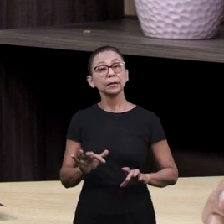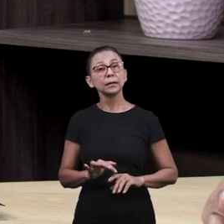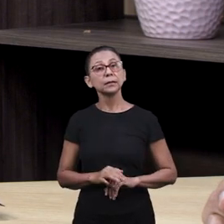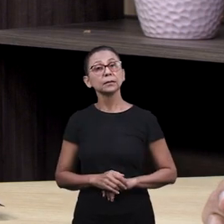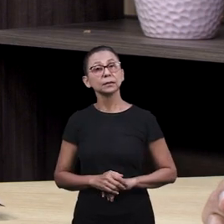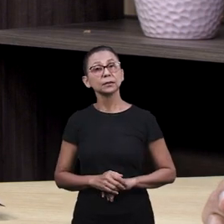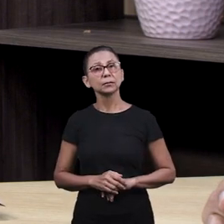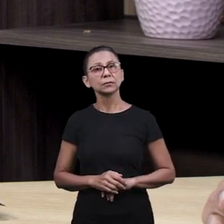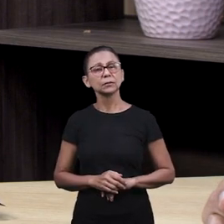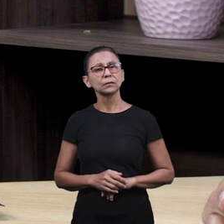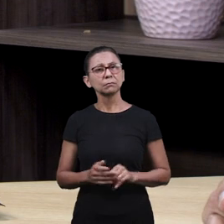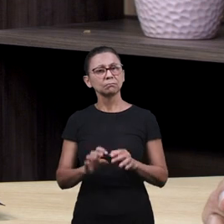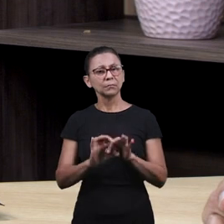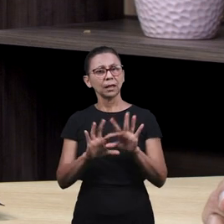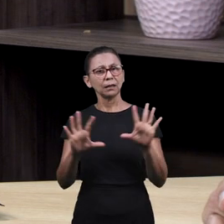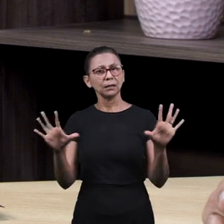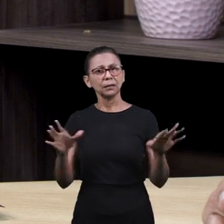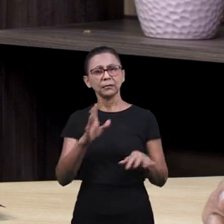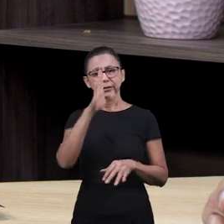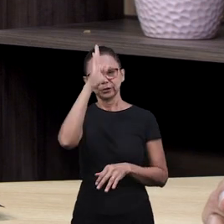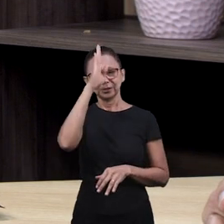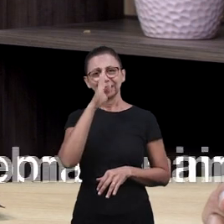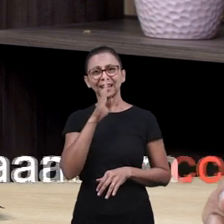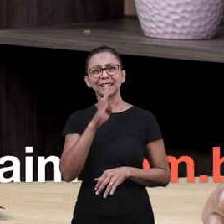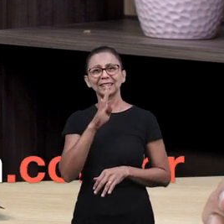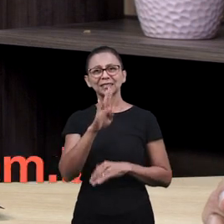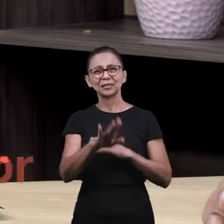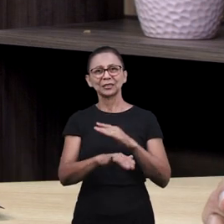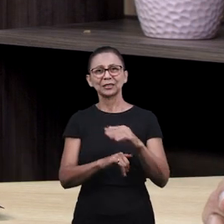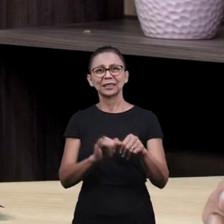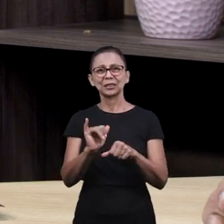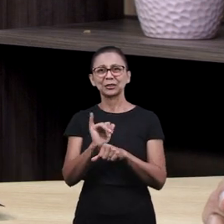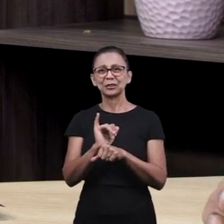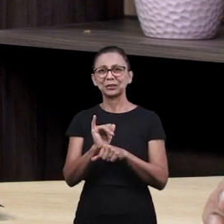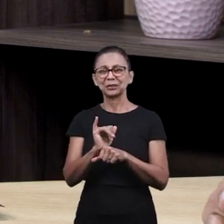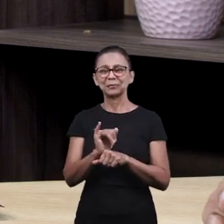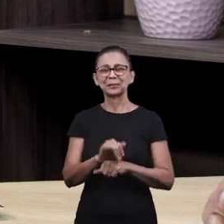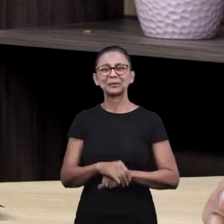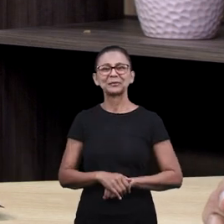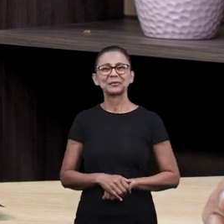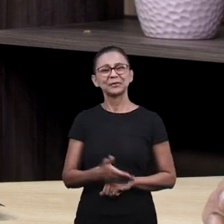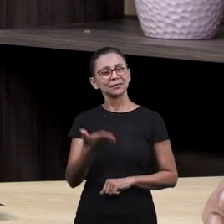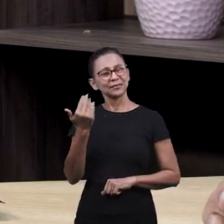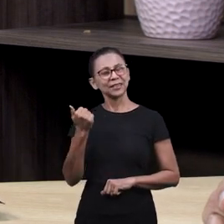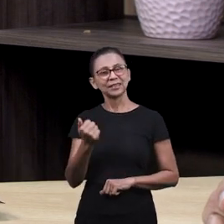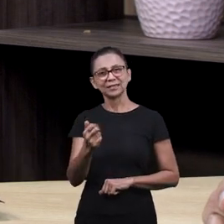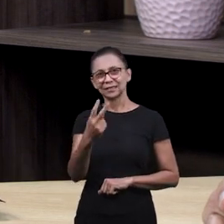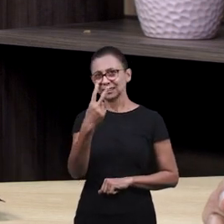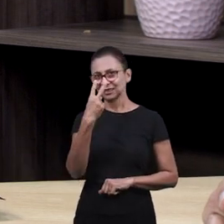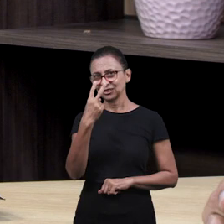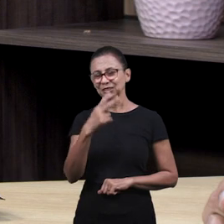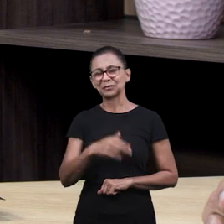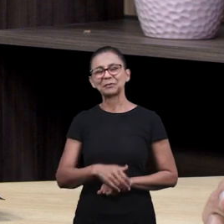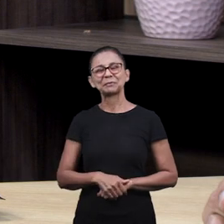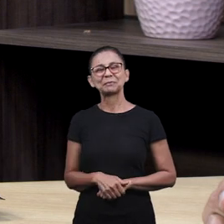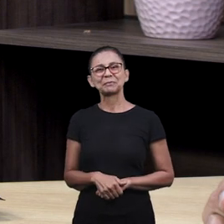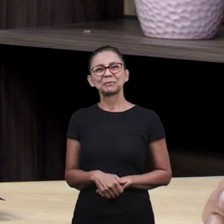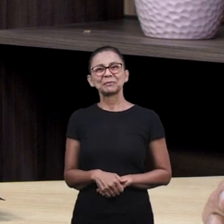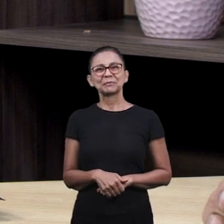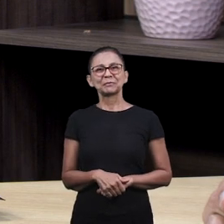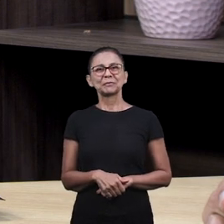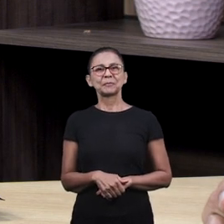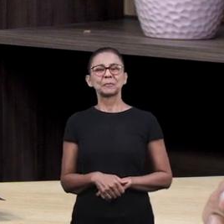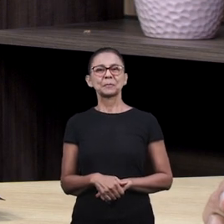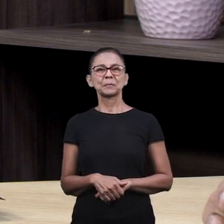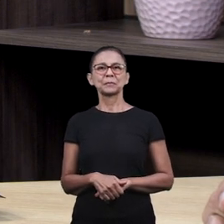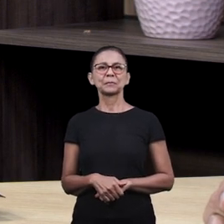está disponível para você assistir gratuitamente no nosso canal no YouTube, por exemplo. Convido você a assistir às edições anteriores,